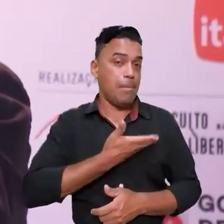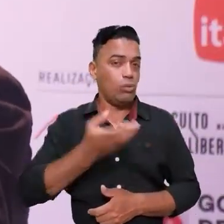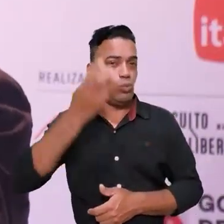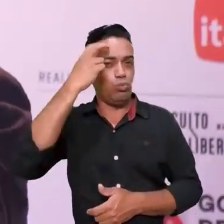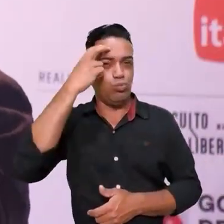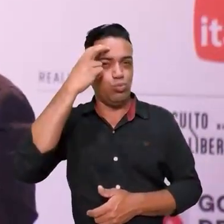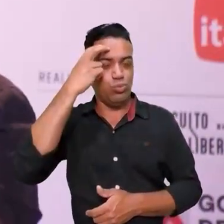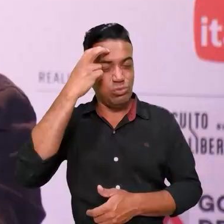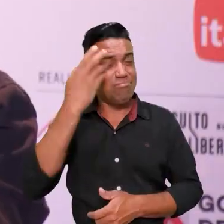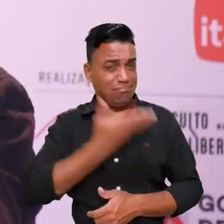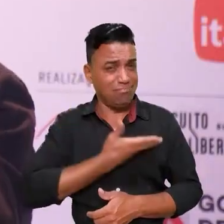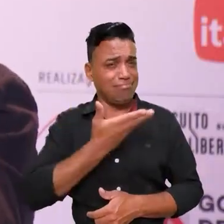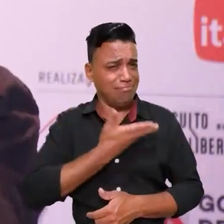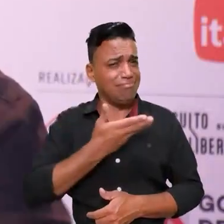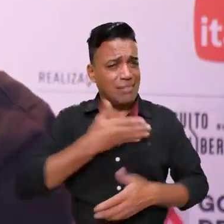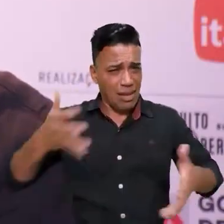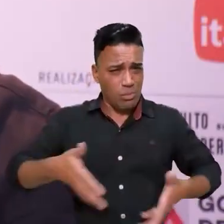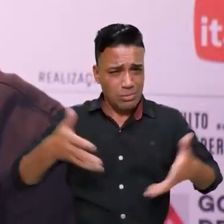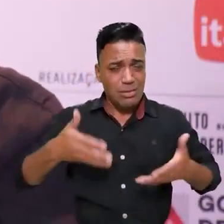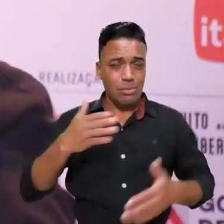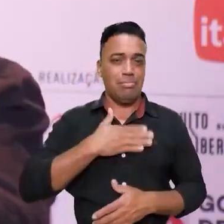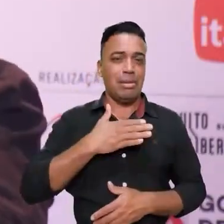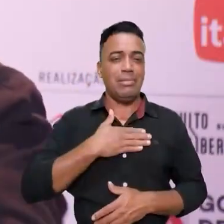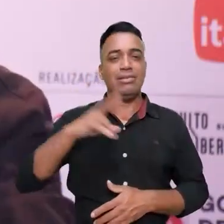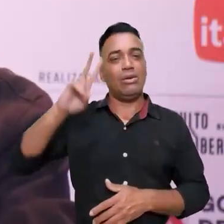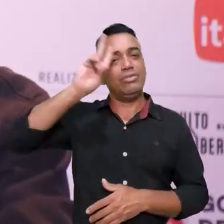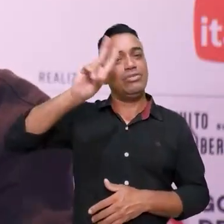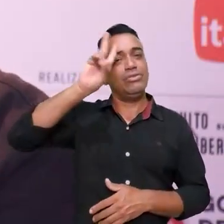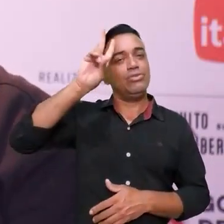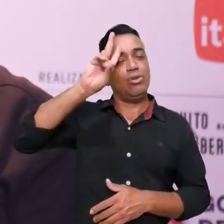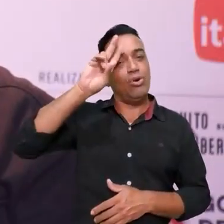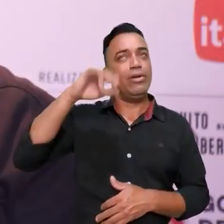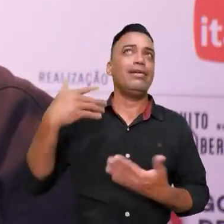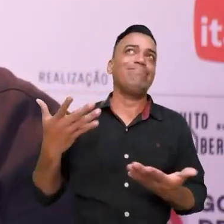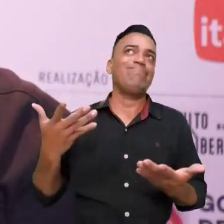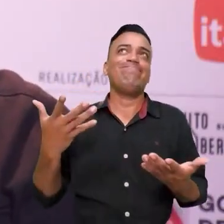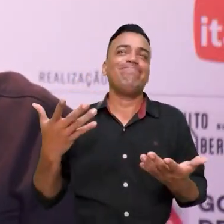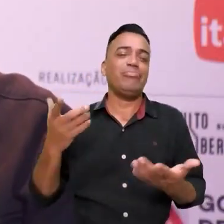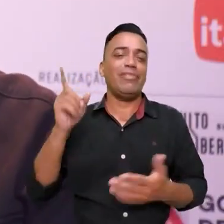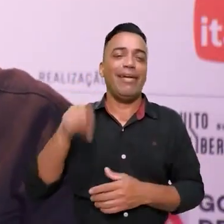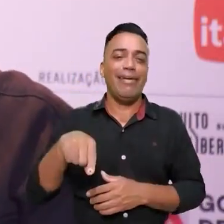É minha amiga, é uma inspiração para mim. Tem uma história, enfim,